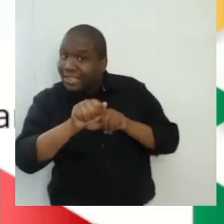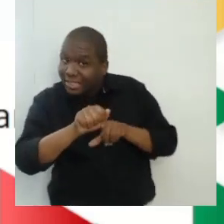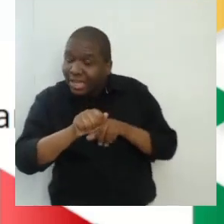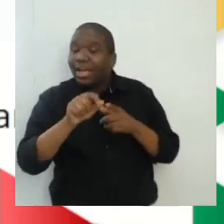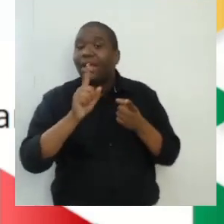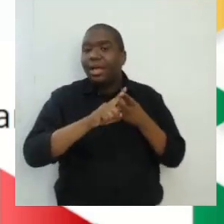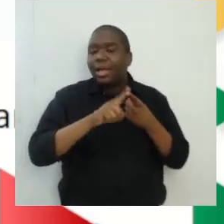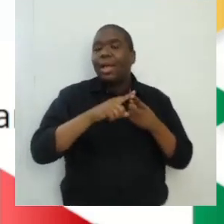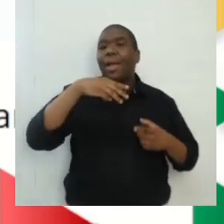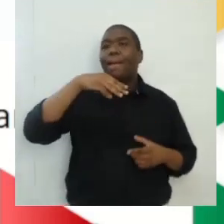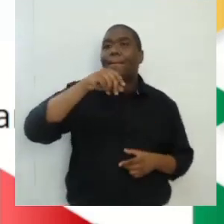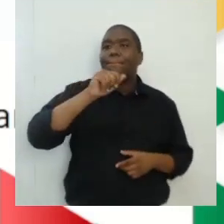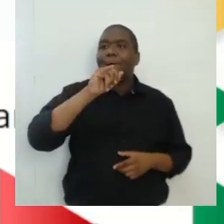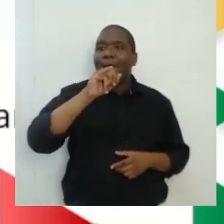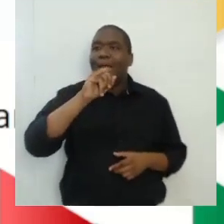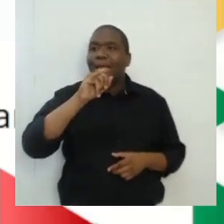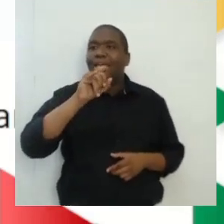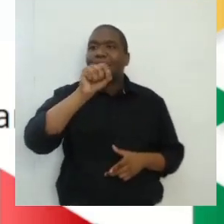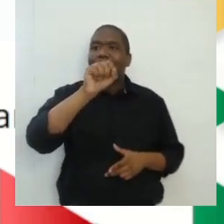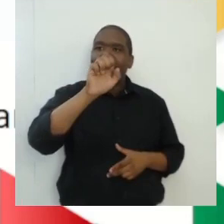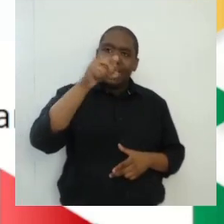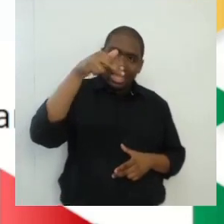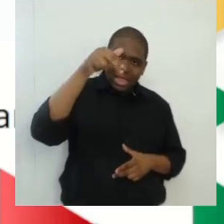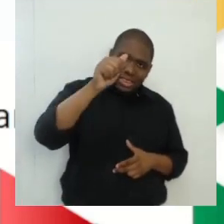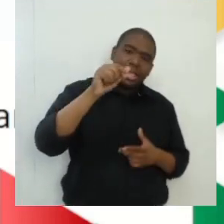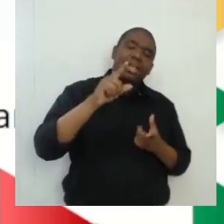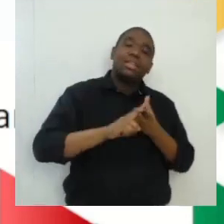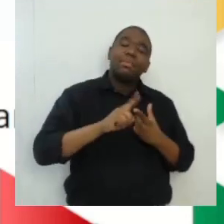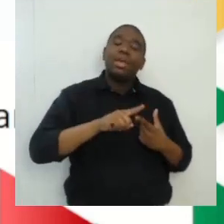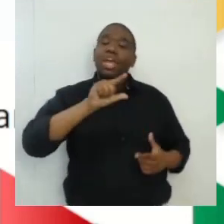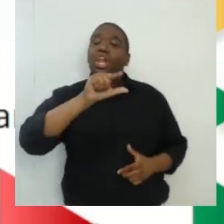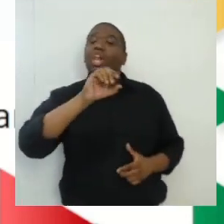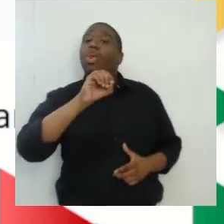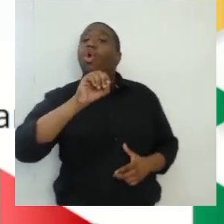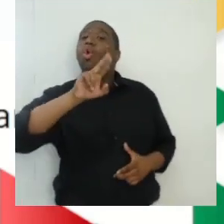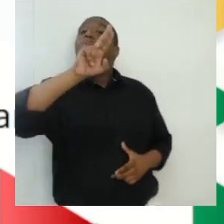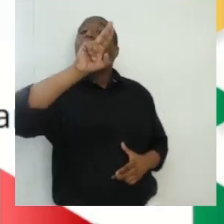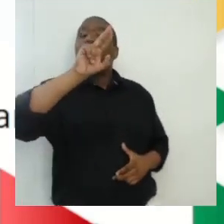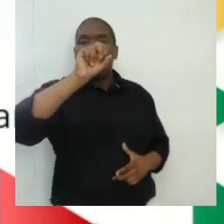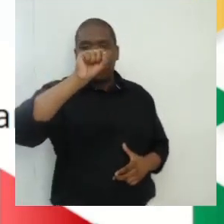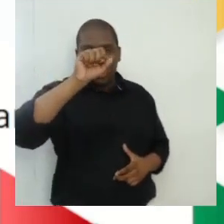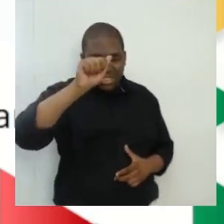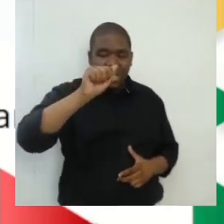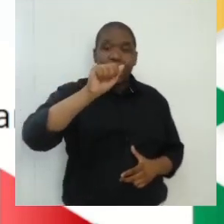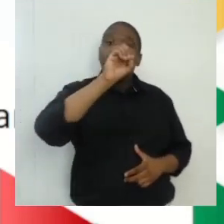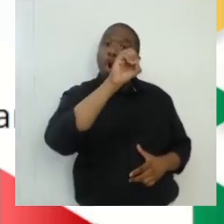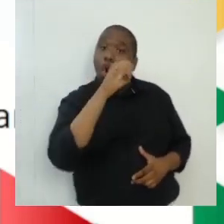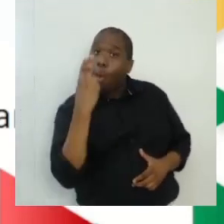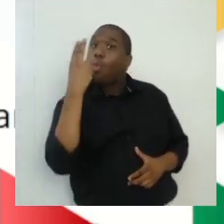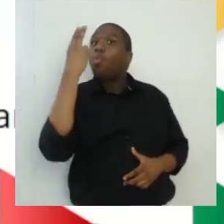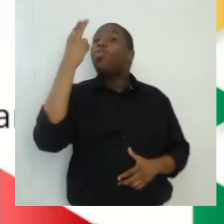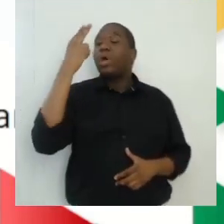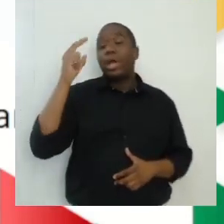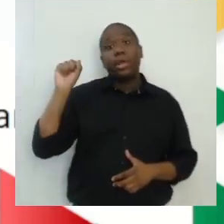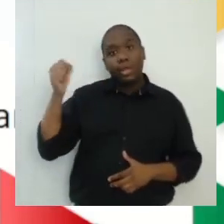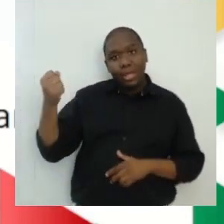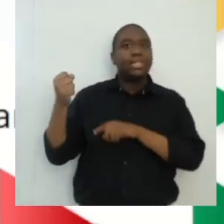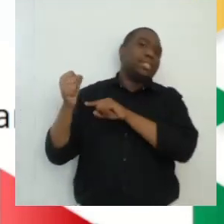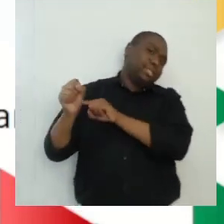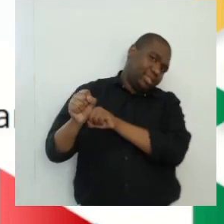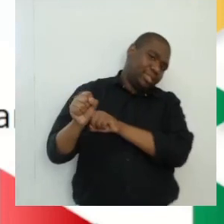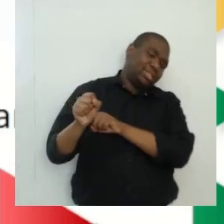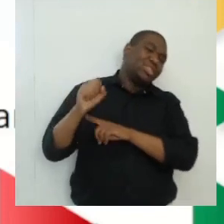ai aí, e o lousa, o ou, viram? Esse S entre vogais vai ter o som